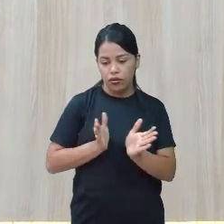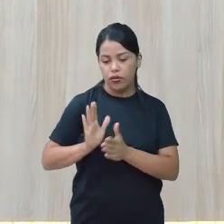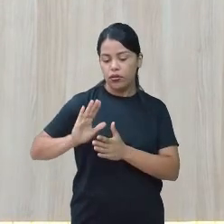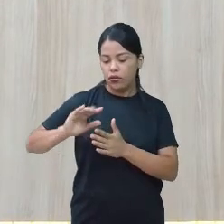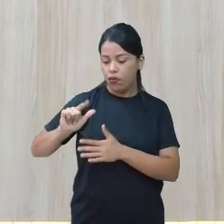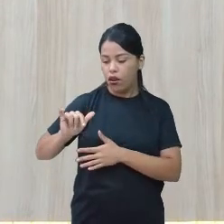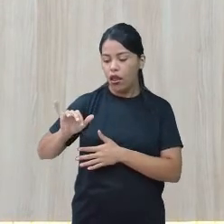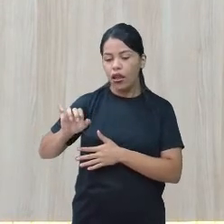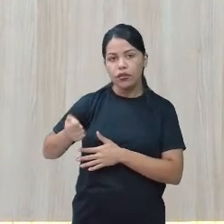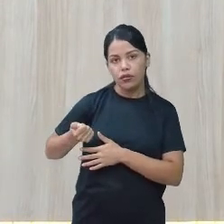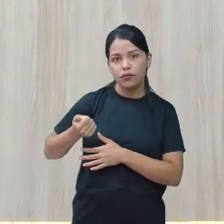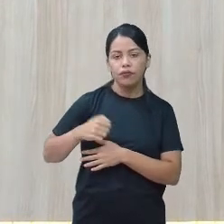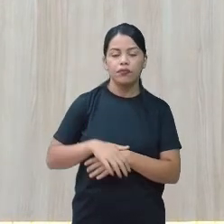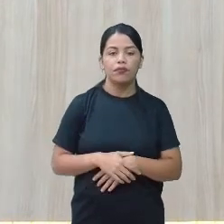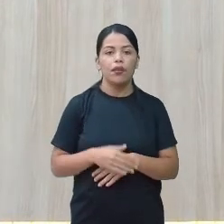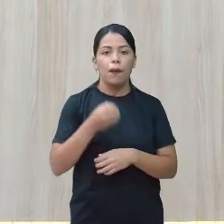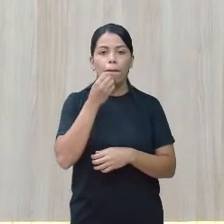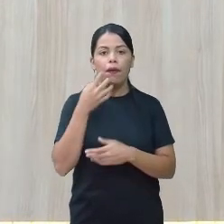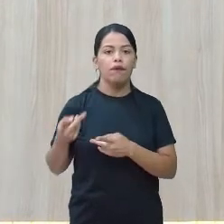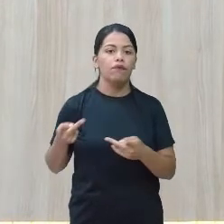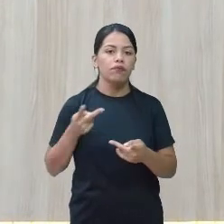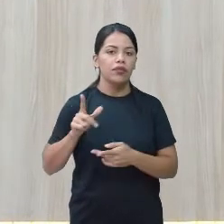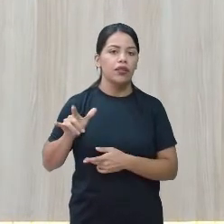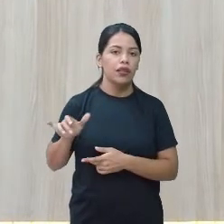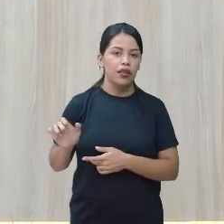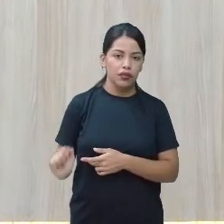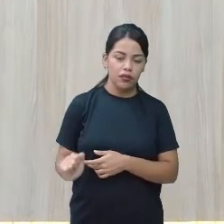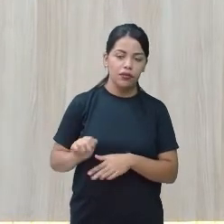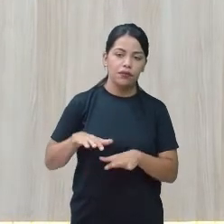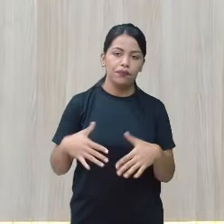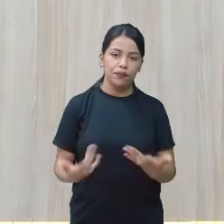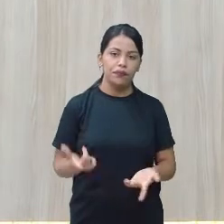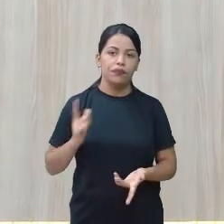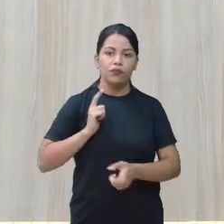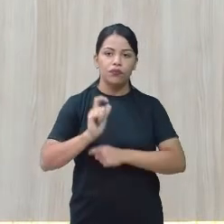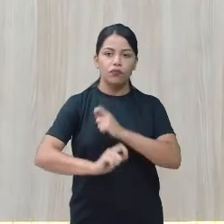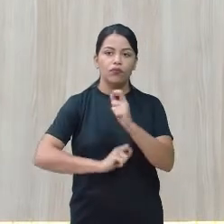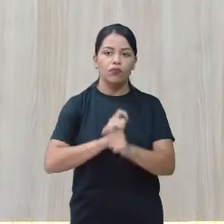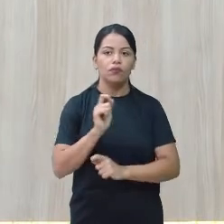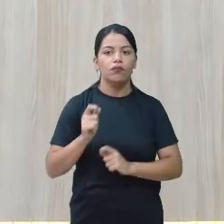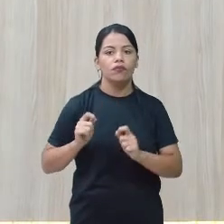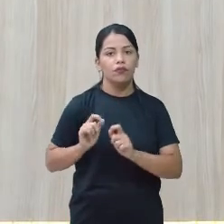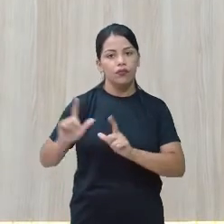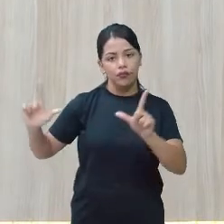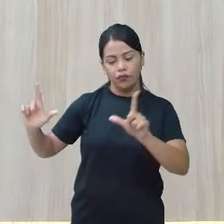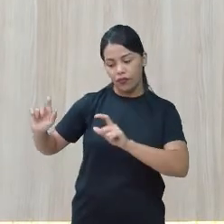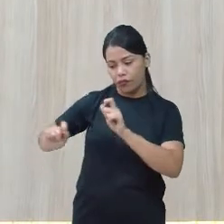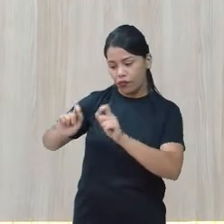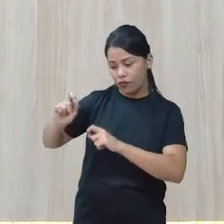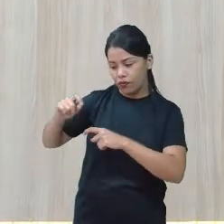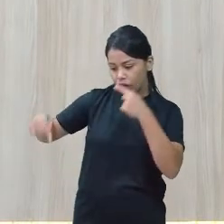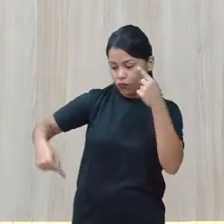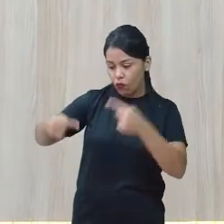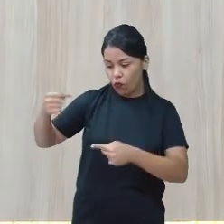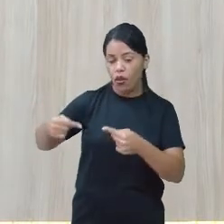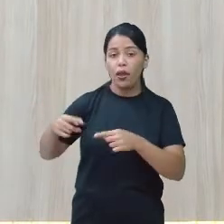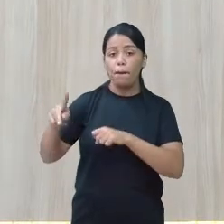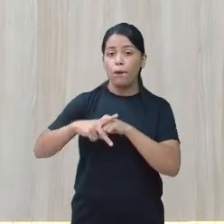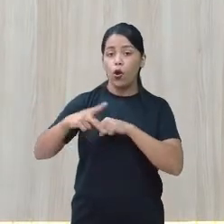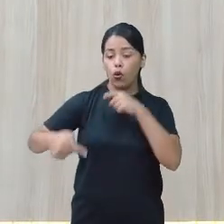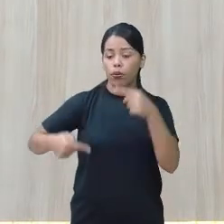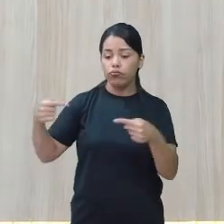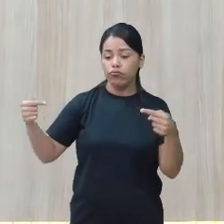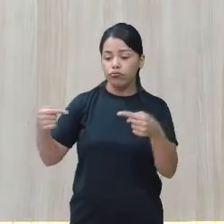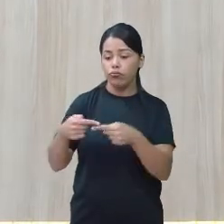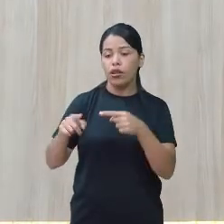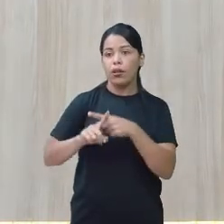o assunto novo, que tem spoiler aí no telão, né? Vocês estão vendo que se trata dos pronomes relativos e das orações adjetivas, eu preciso